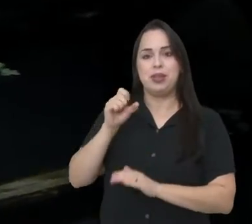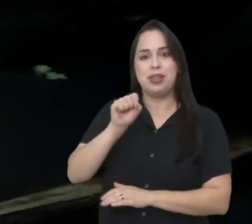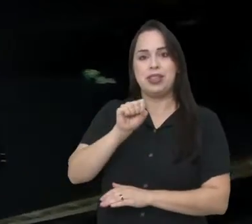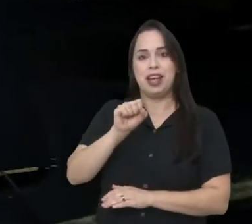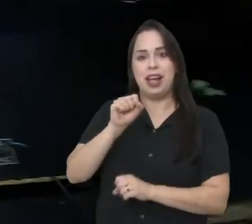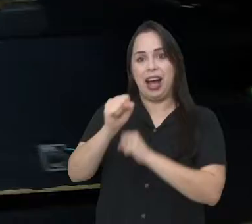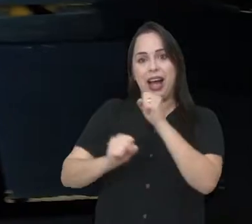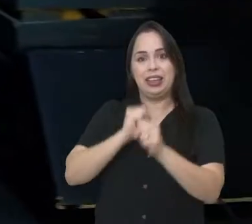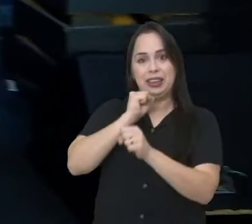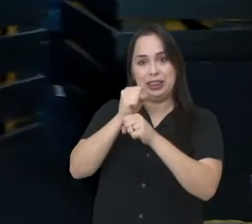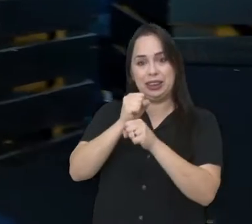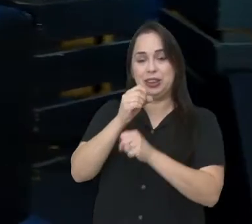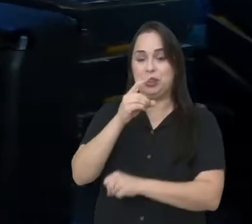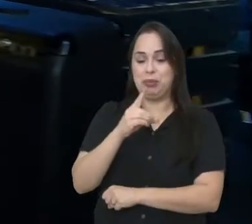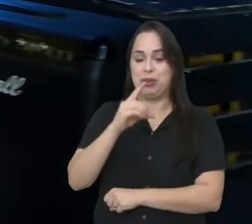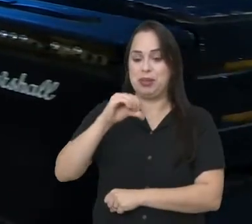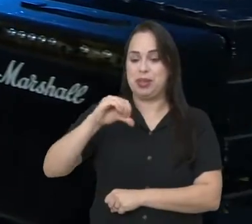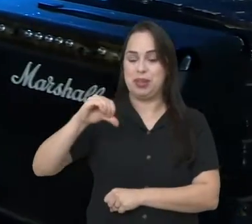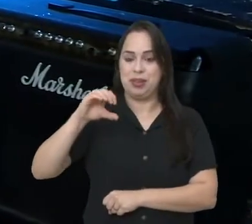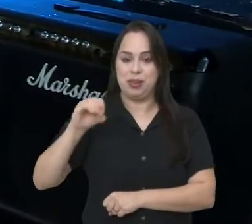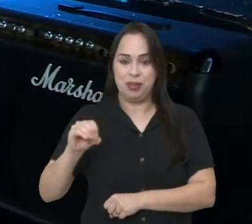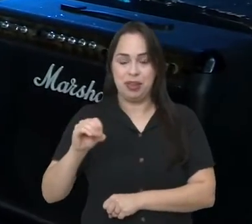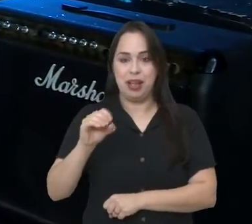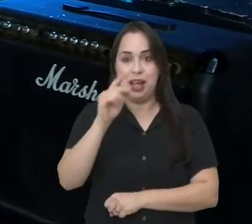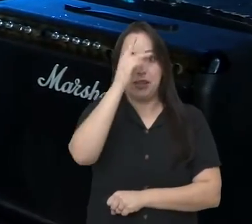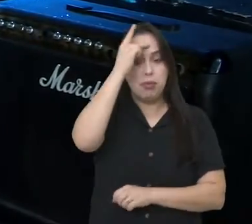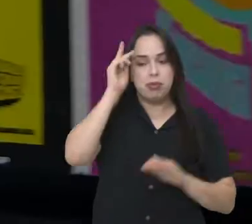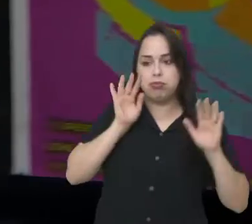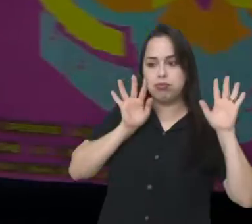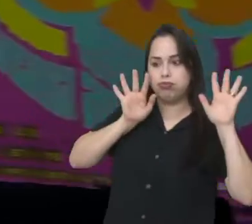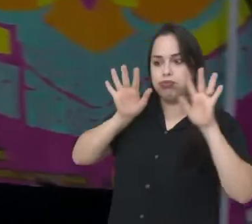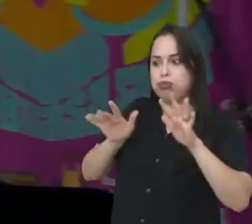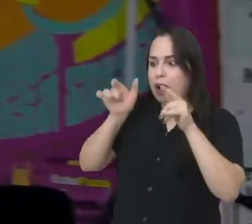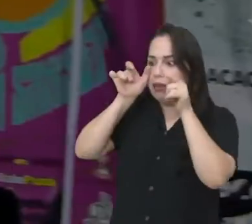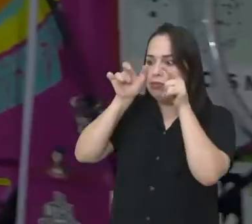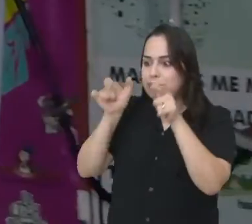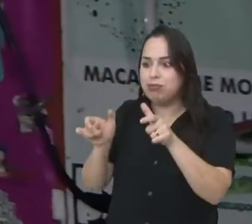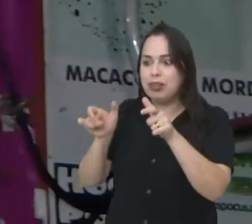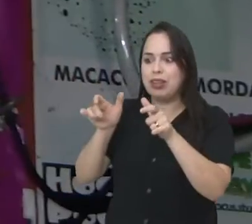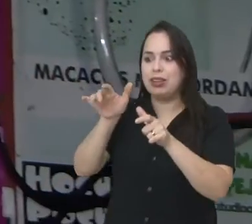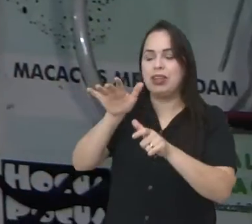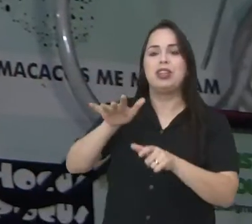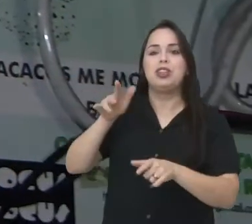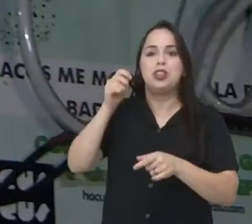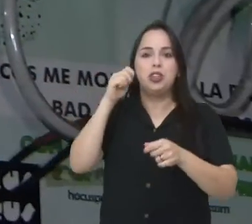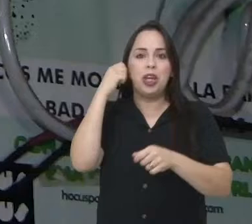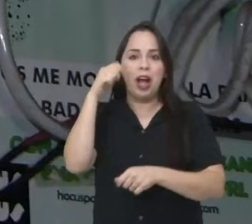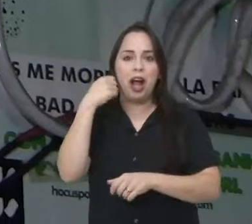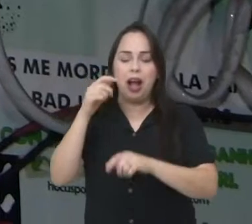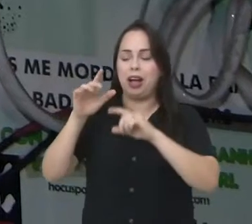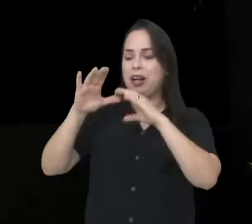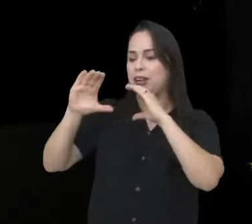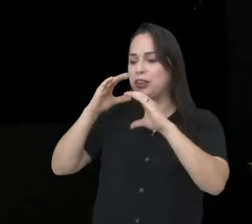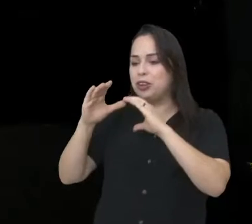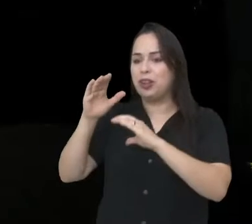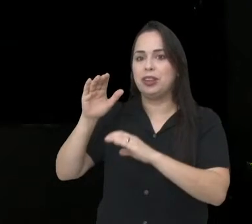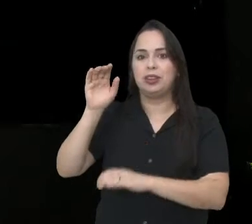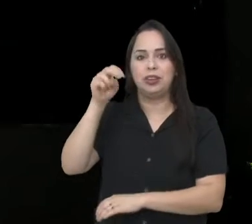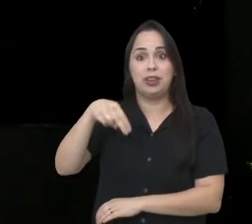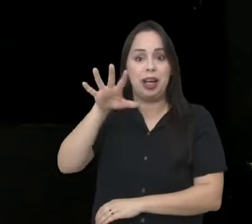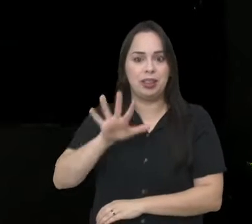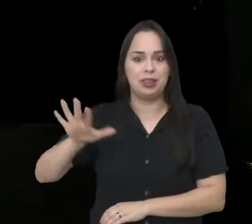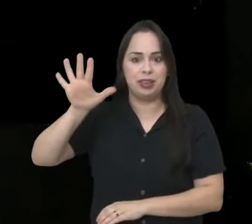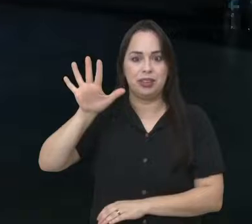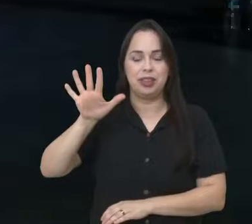ao vivo são uma oportunidade do público assistir de perto grandes artistas nacionais e internacionais. Um refúgio